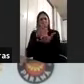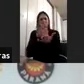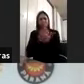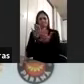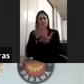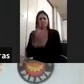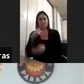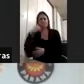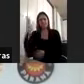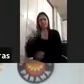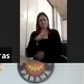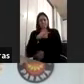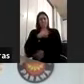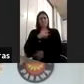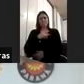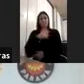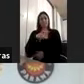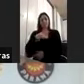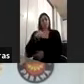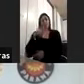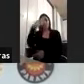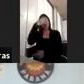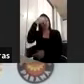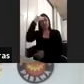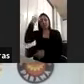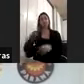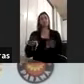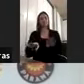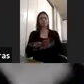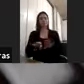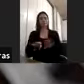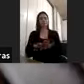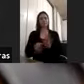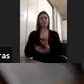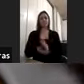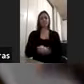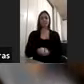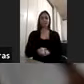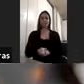para a gente não esquecer. É com você, Fernando.